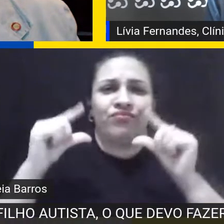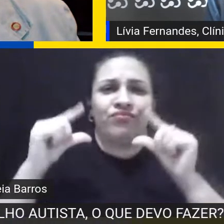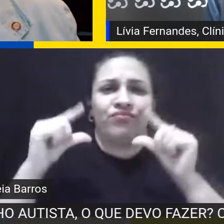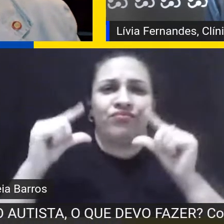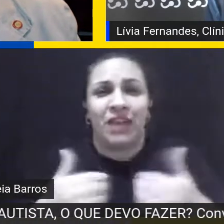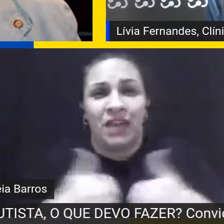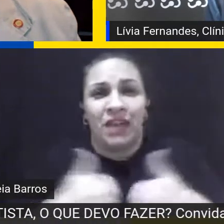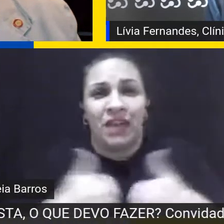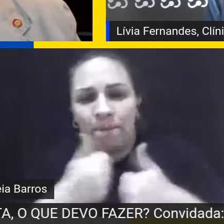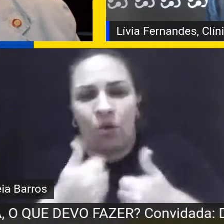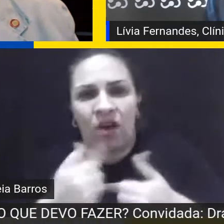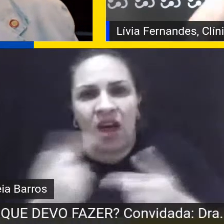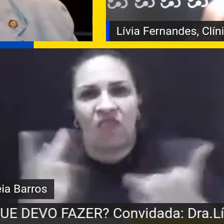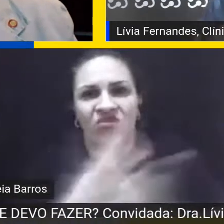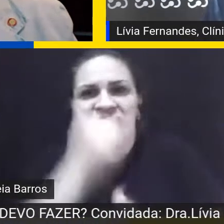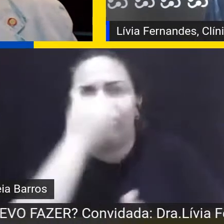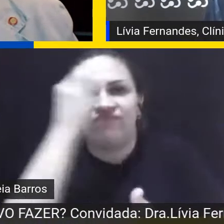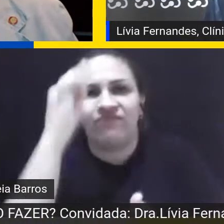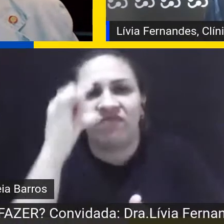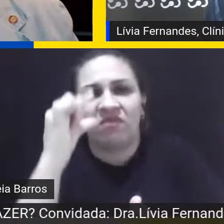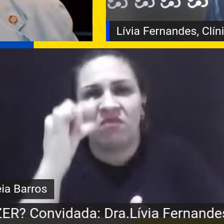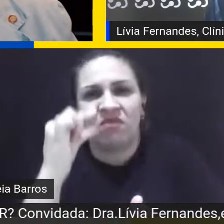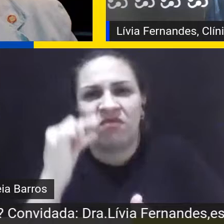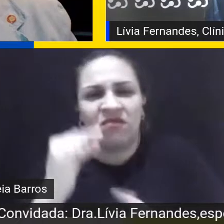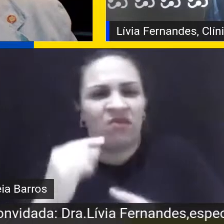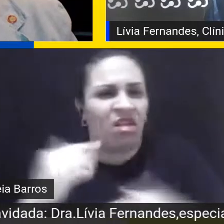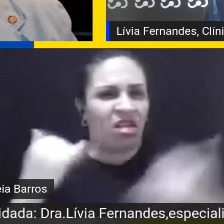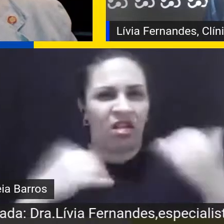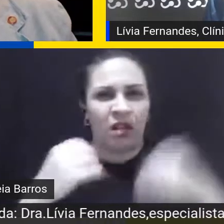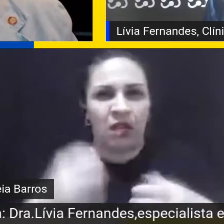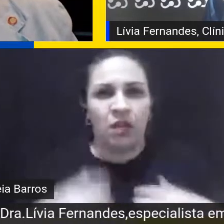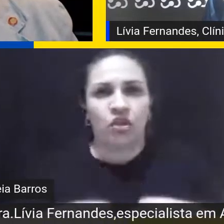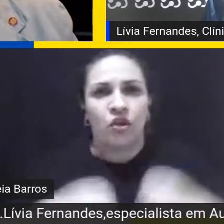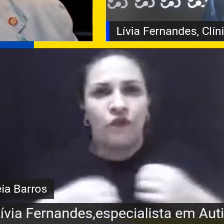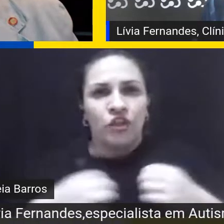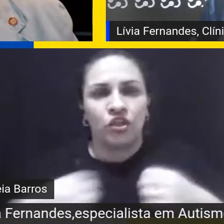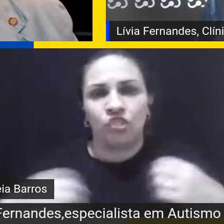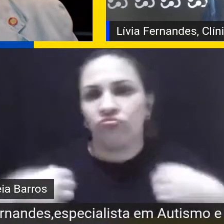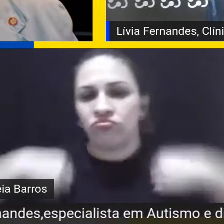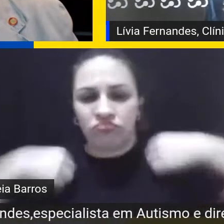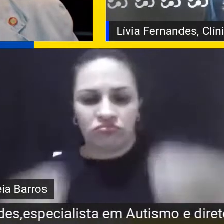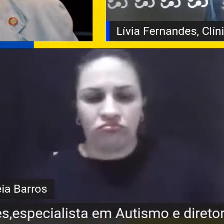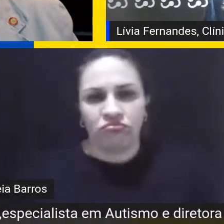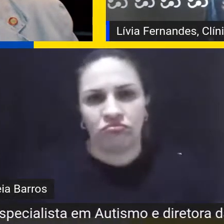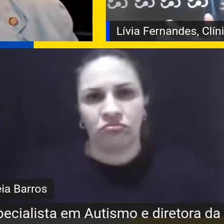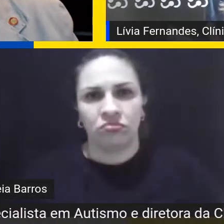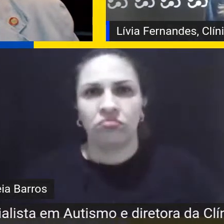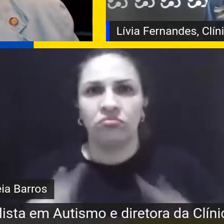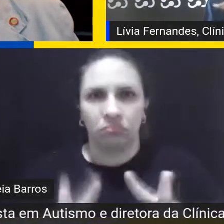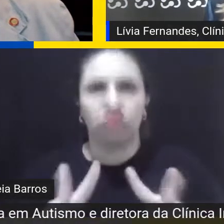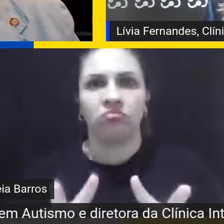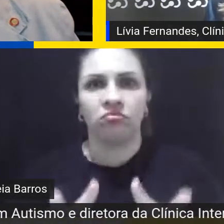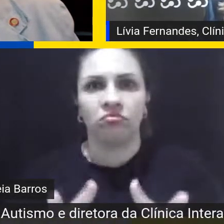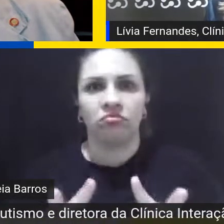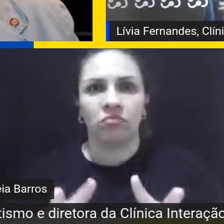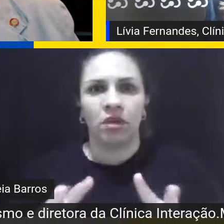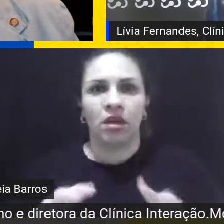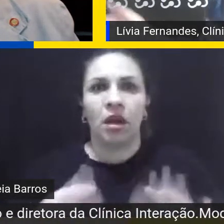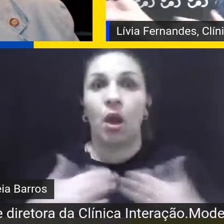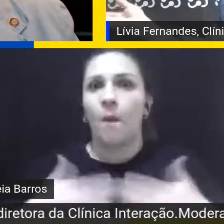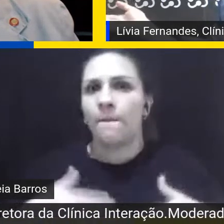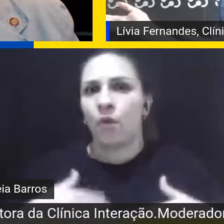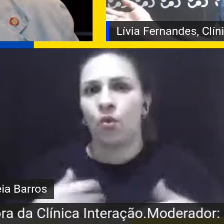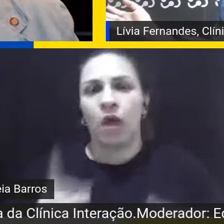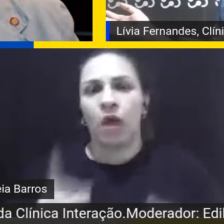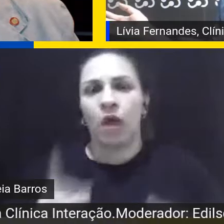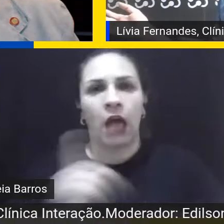as crianças tinham que vestir o uniforme para poder ficar menos agitado. Só que na hora que vestiu o uniforme,